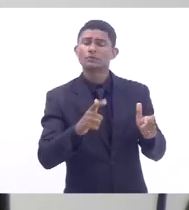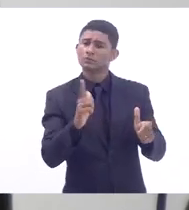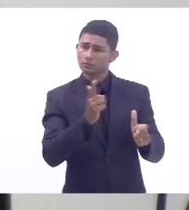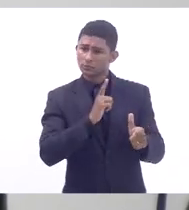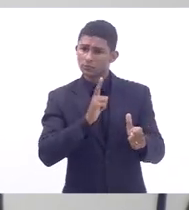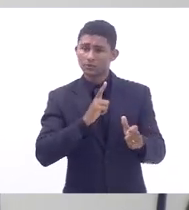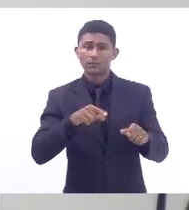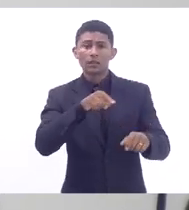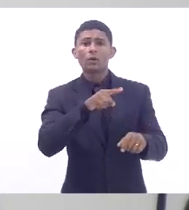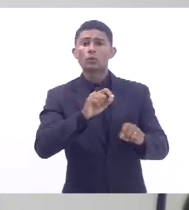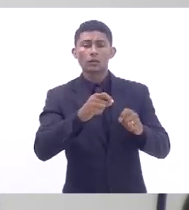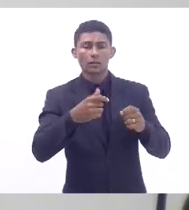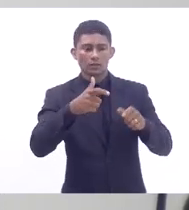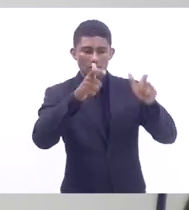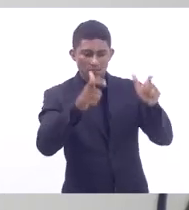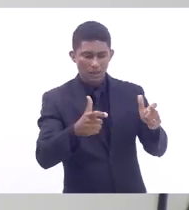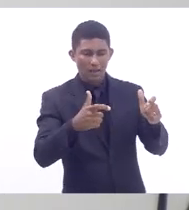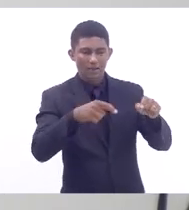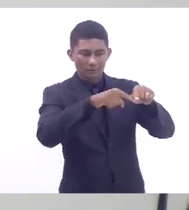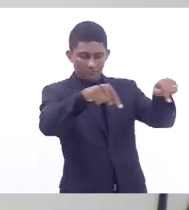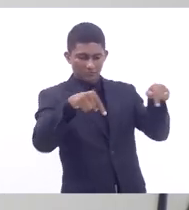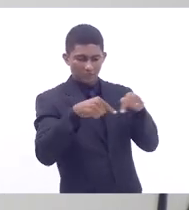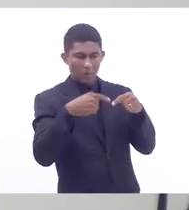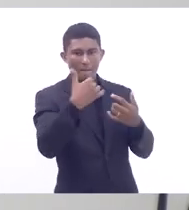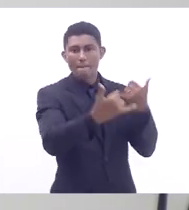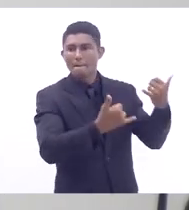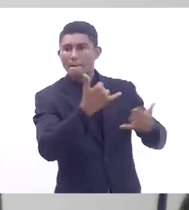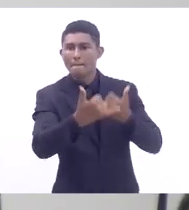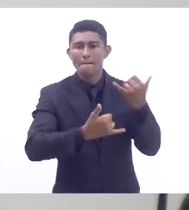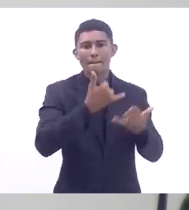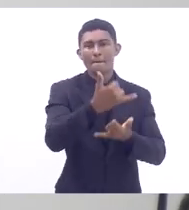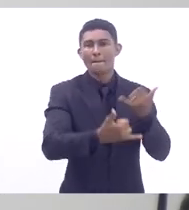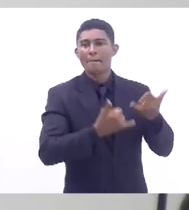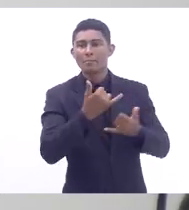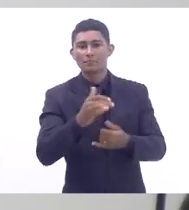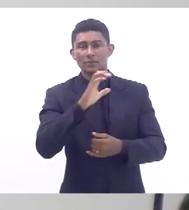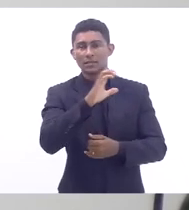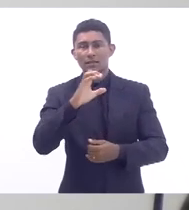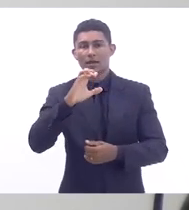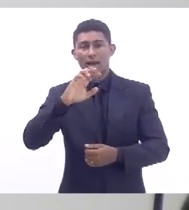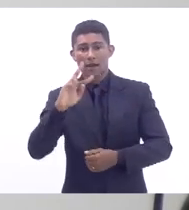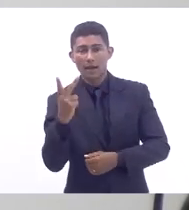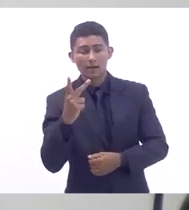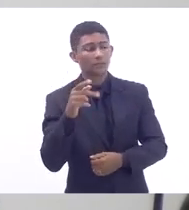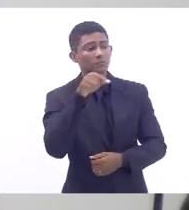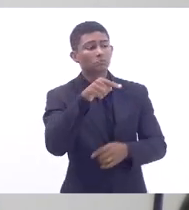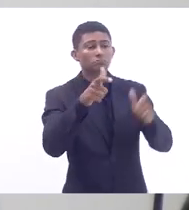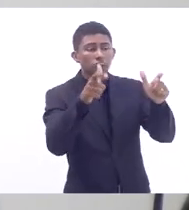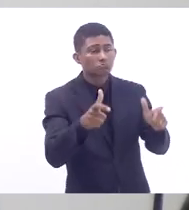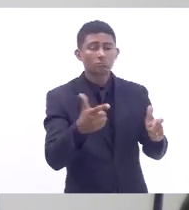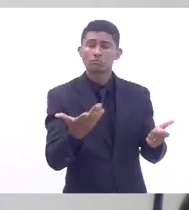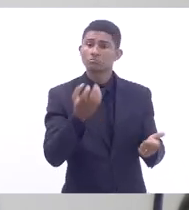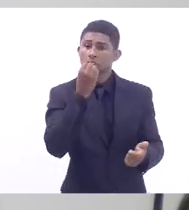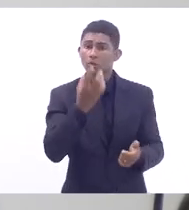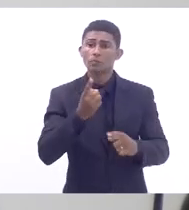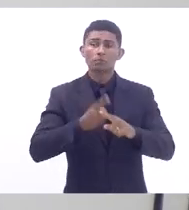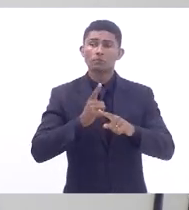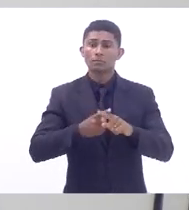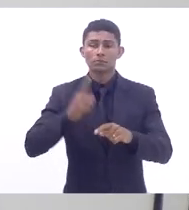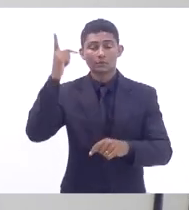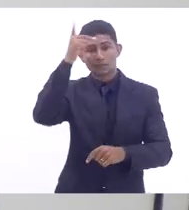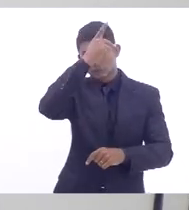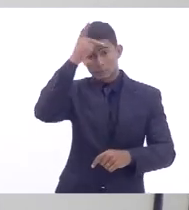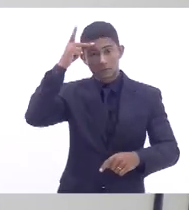uma brinquedoteca no cch Porque que a gente não usa por exemplo esse espaço é para as pessoas que inclusive